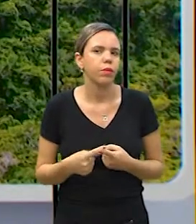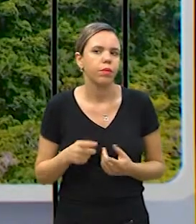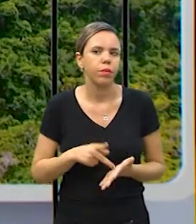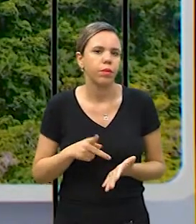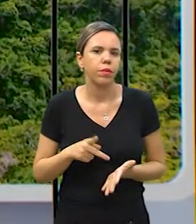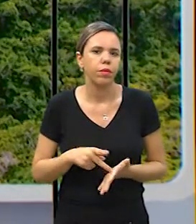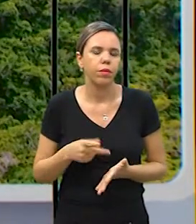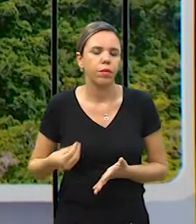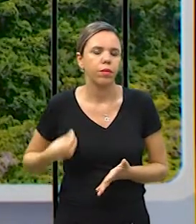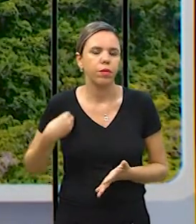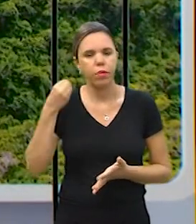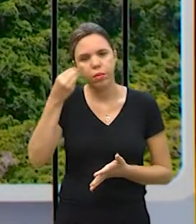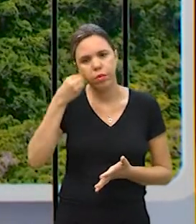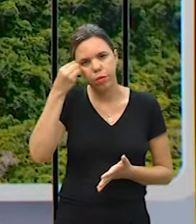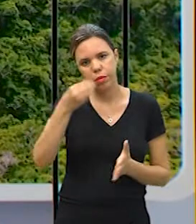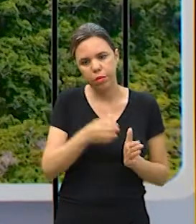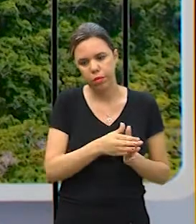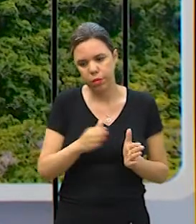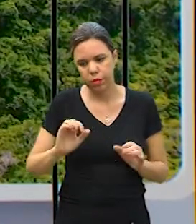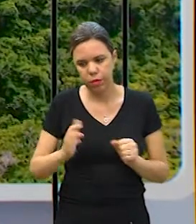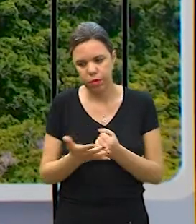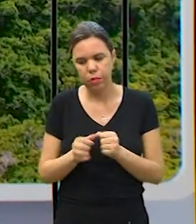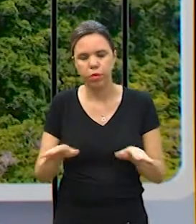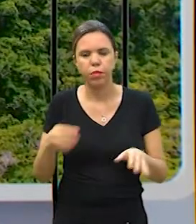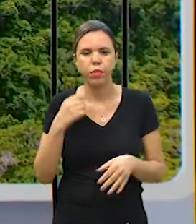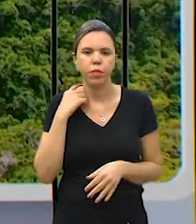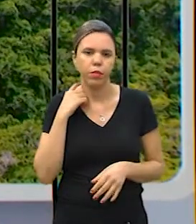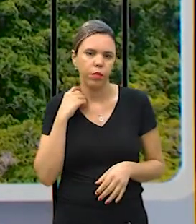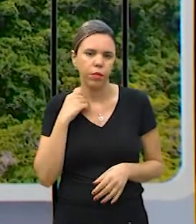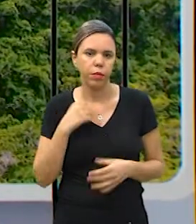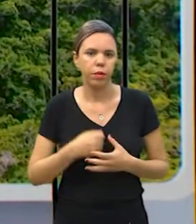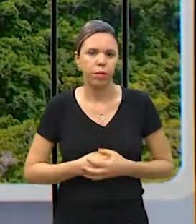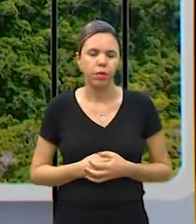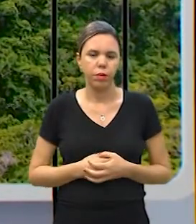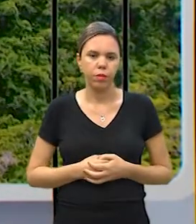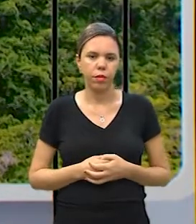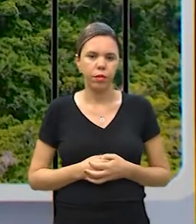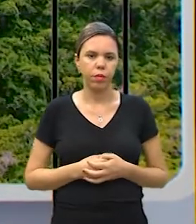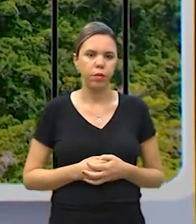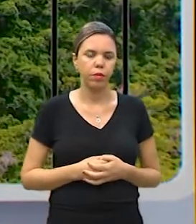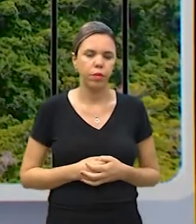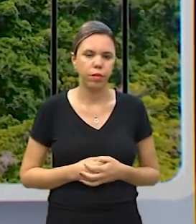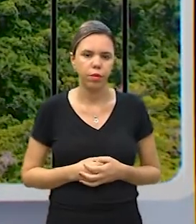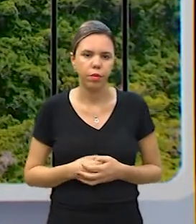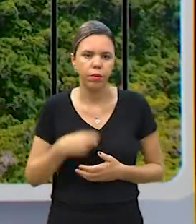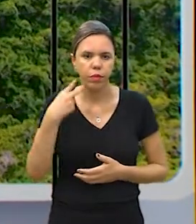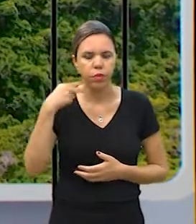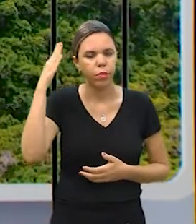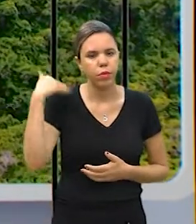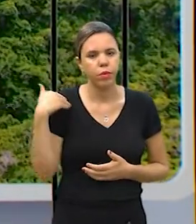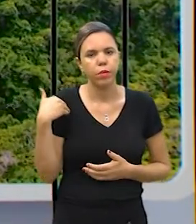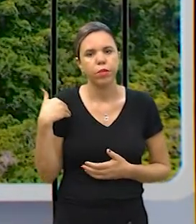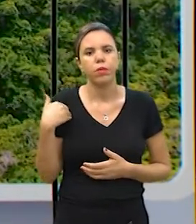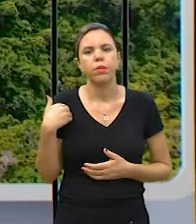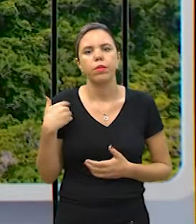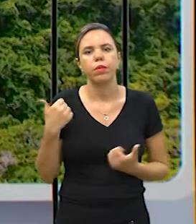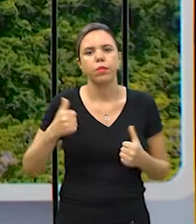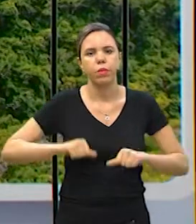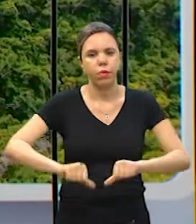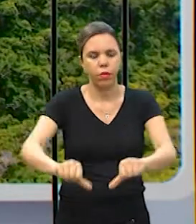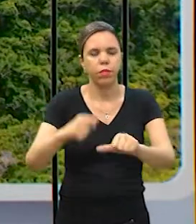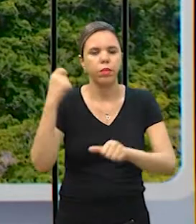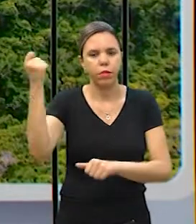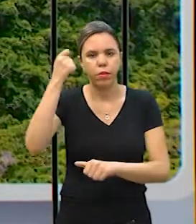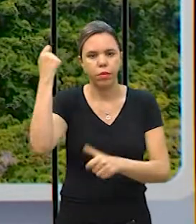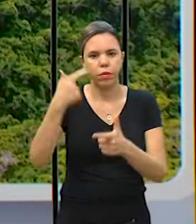na verdade, o que nós vivemos no período da pandemia e, como a vereadora Débora falou, agravando